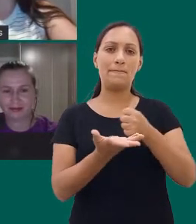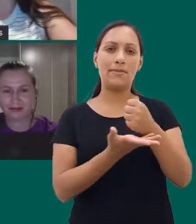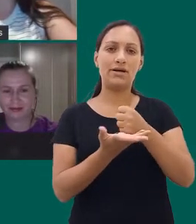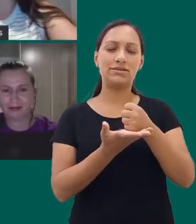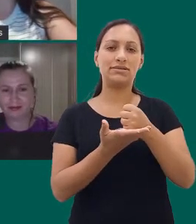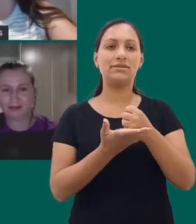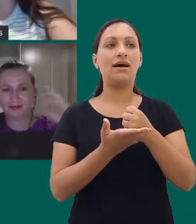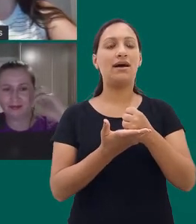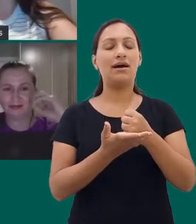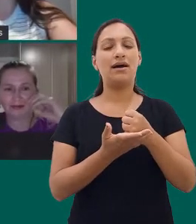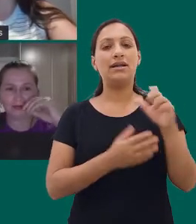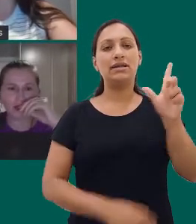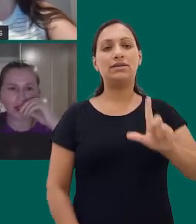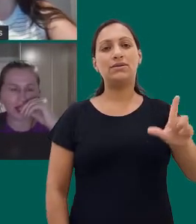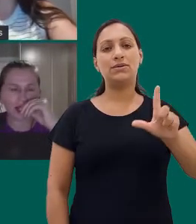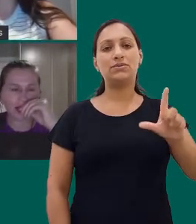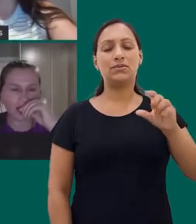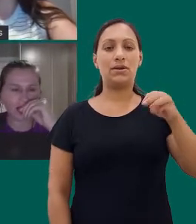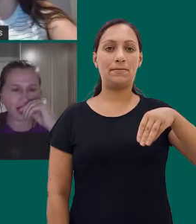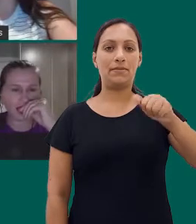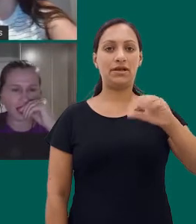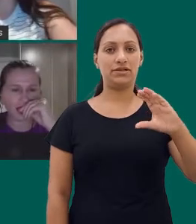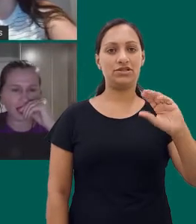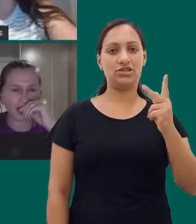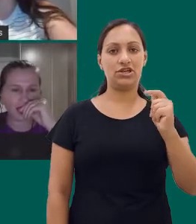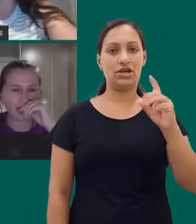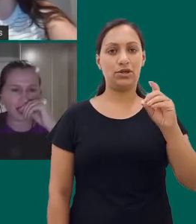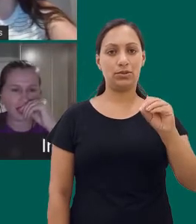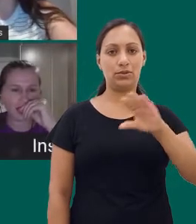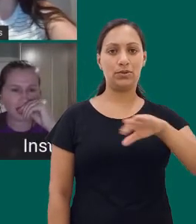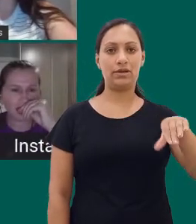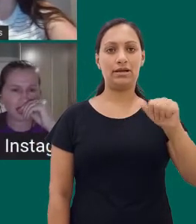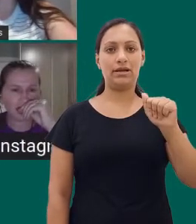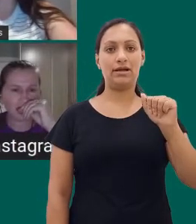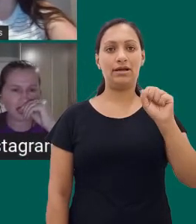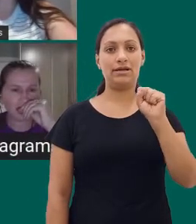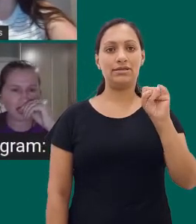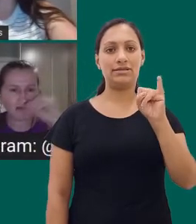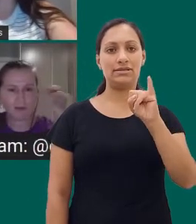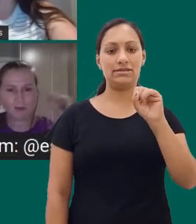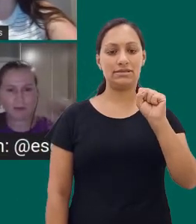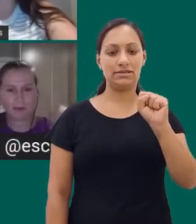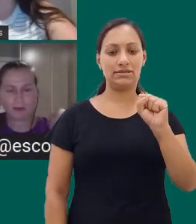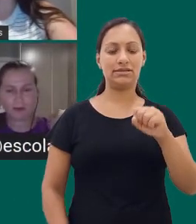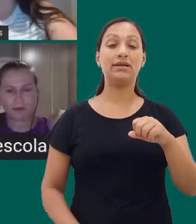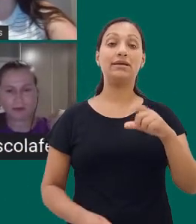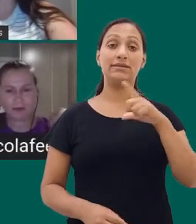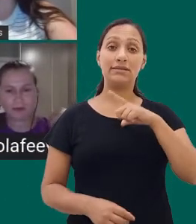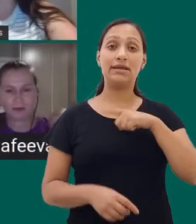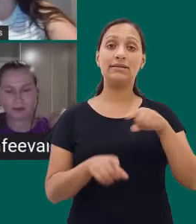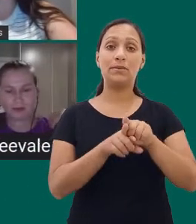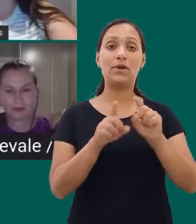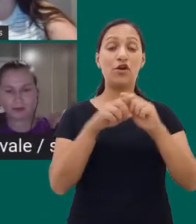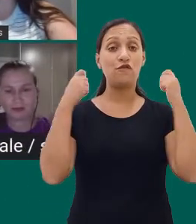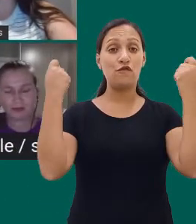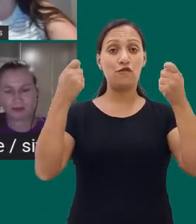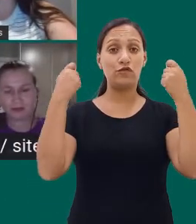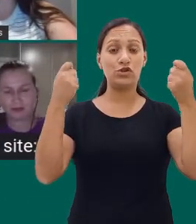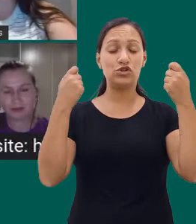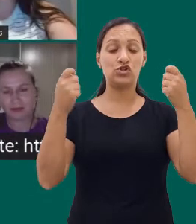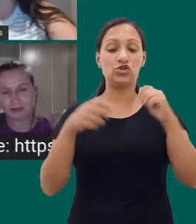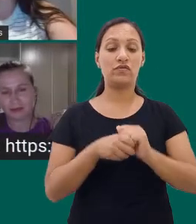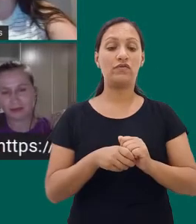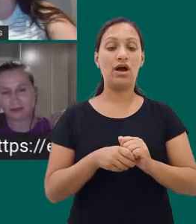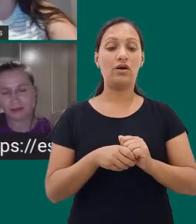de Machado de Assis. Que temos a tempo, né? Temos a tempo na Ferrari. Vai ter um festival de curtas aí, né, já estou dando